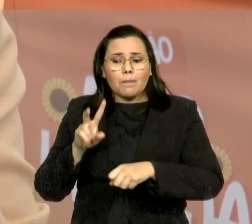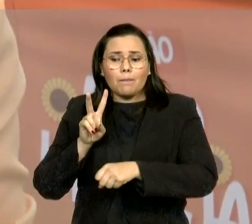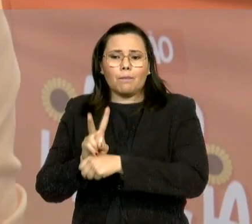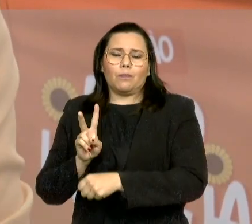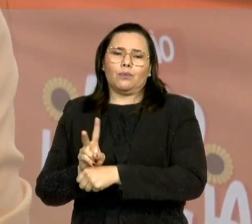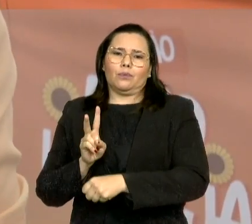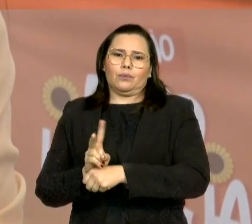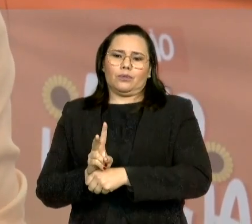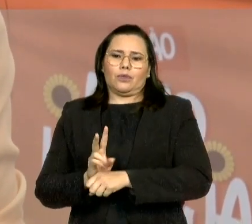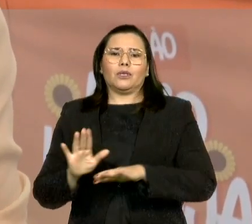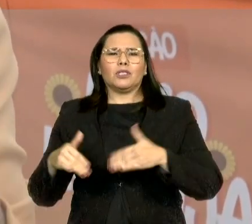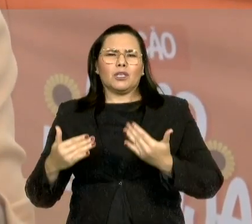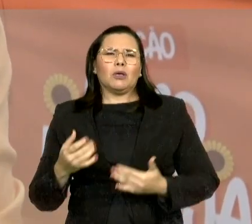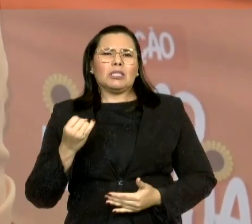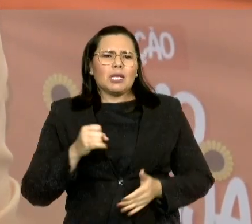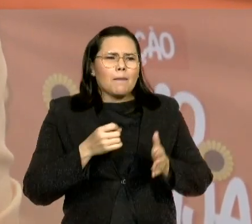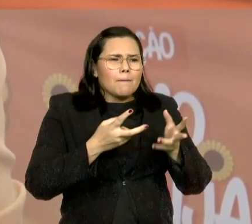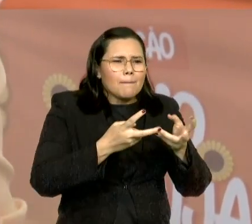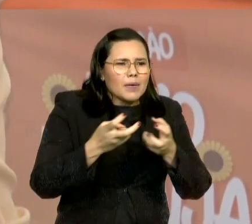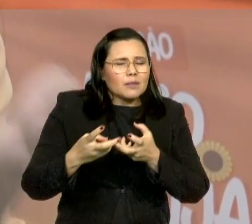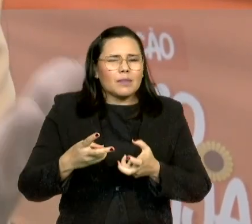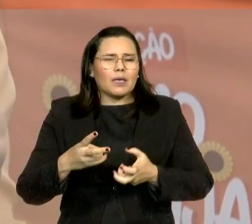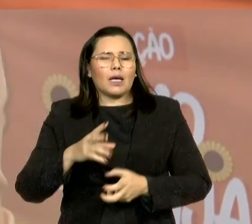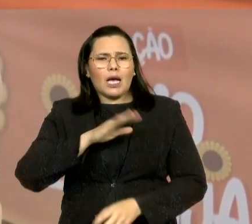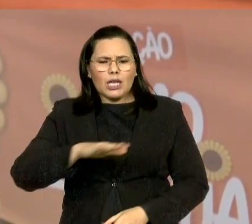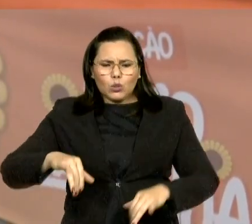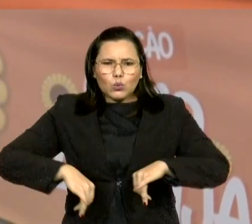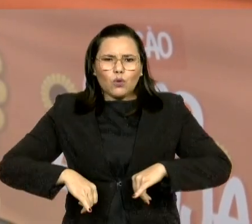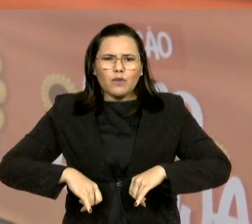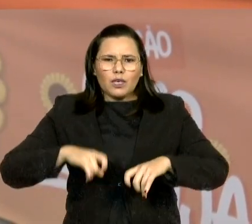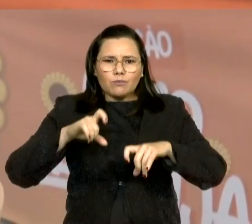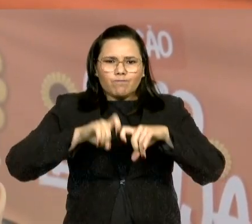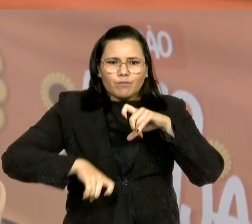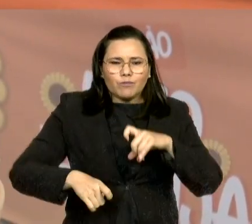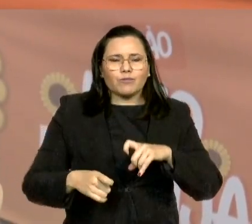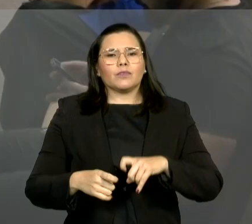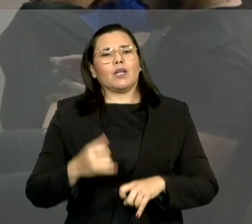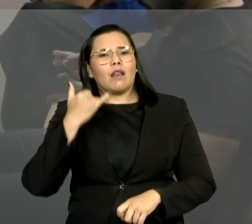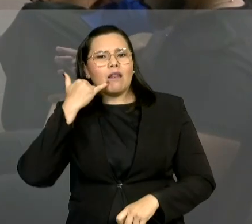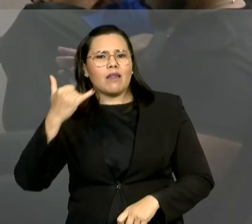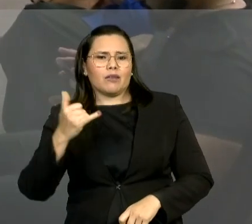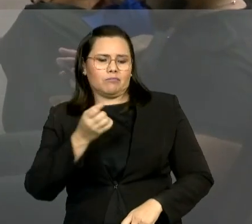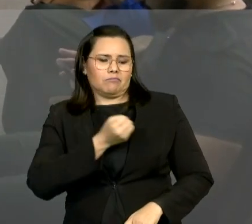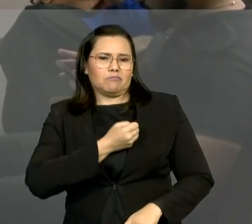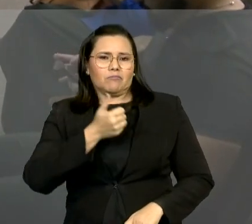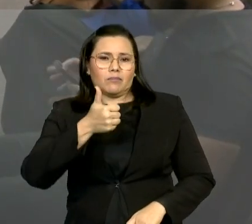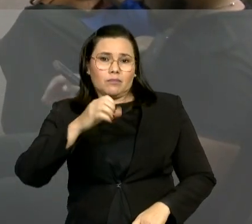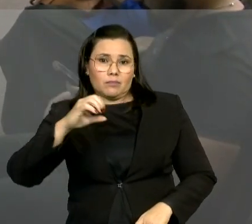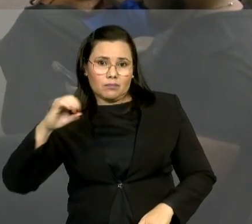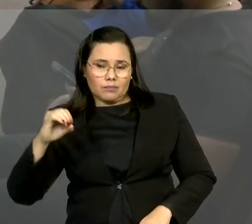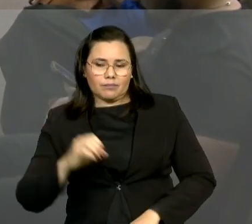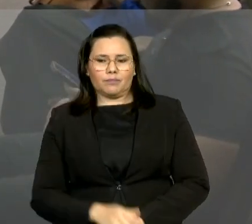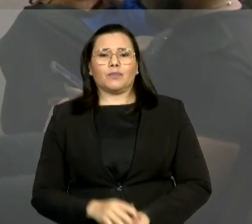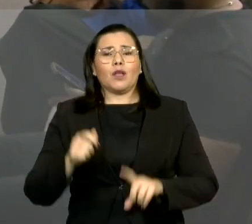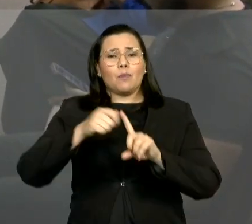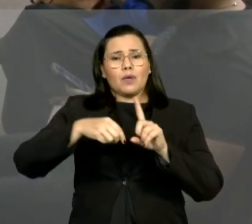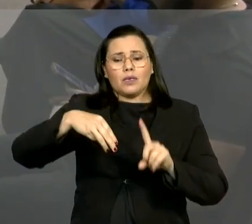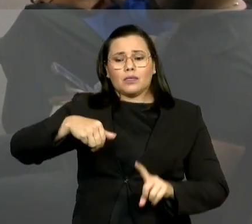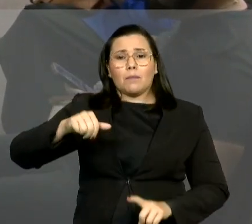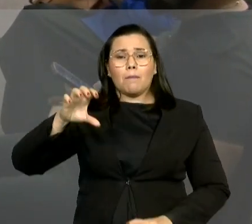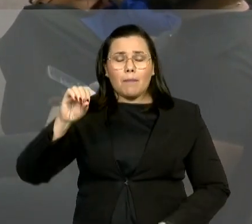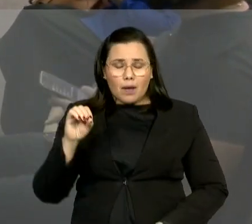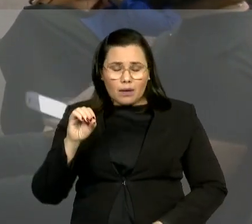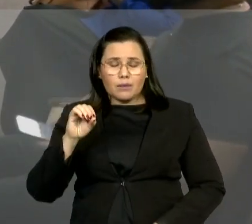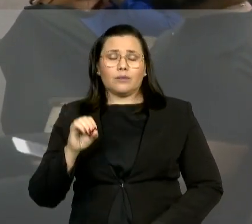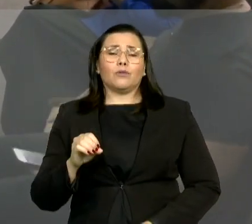protegidas. Então, em qualquer caso, suspeito, faça bonito, diz que sim. O Maio Laranja é um mês dedicado à